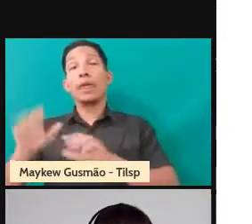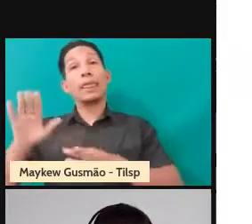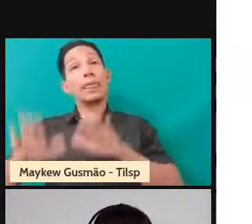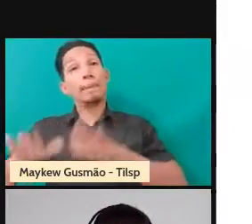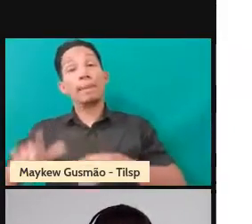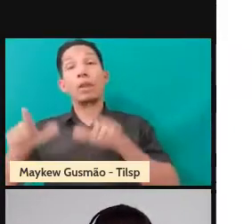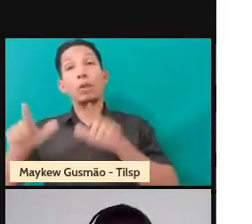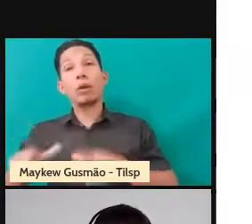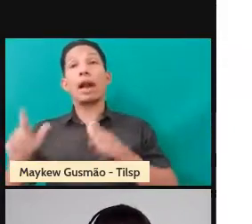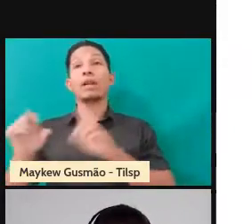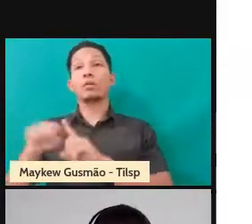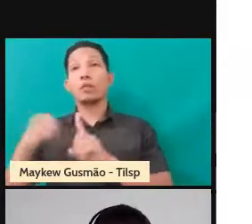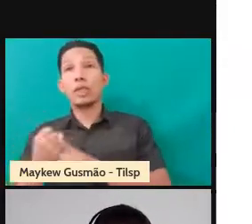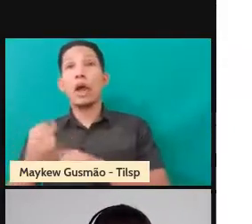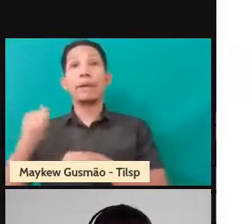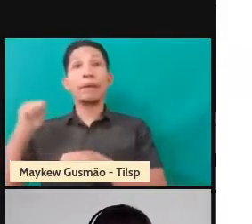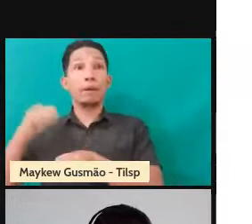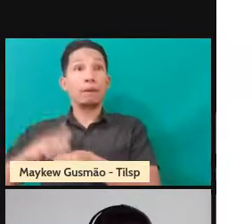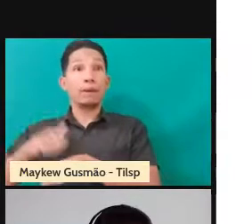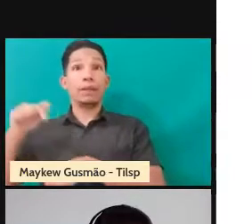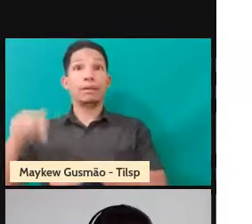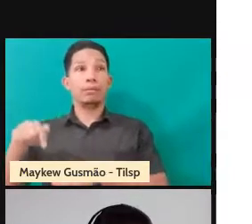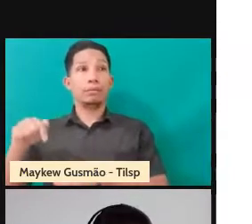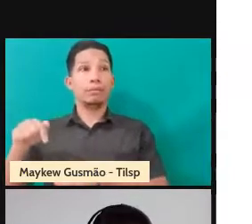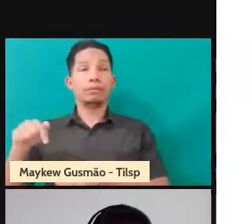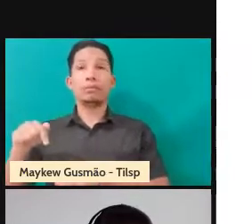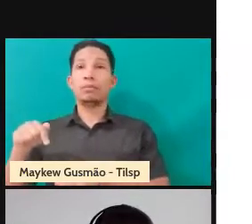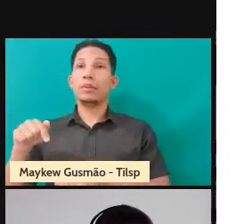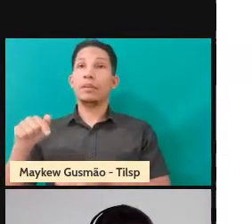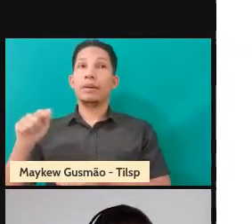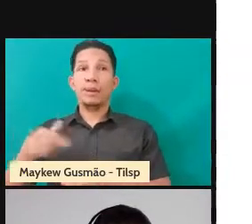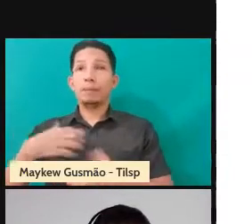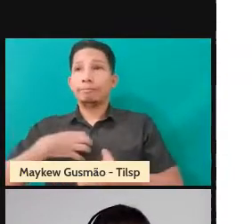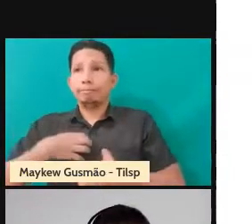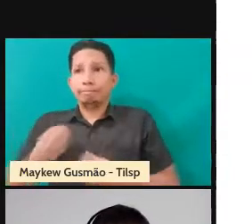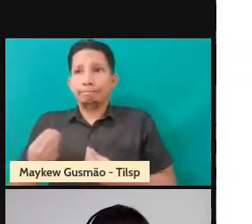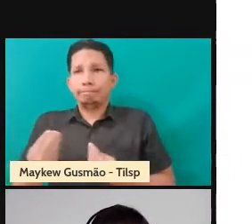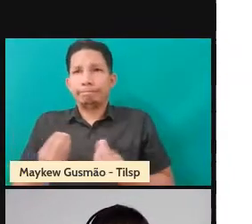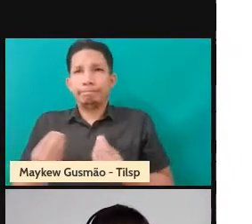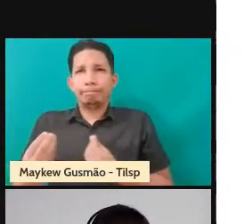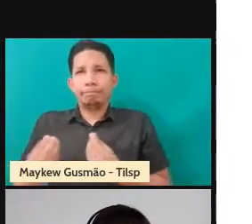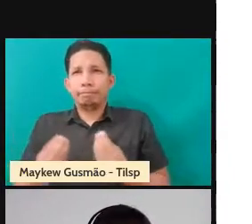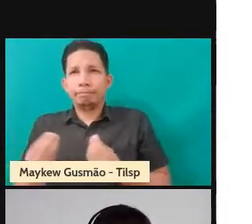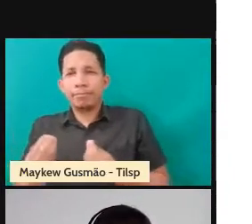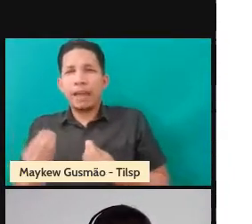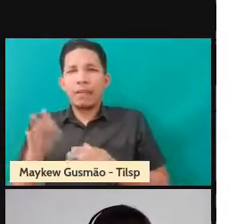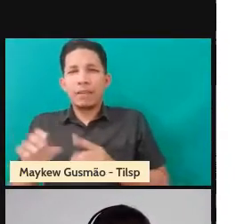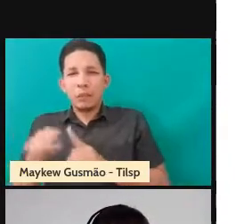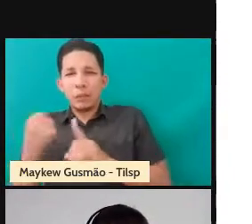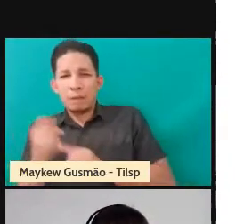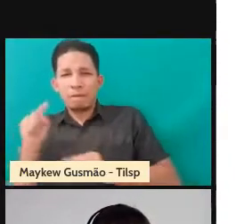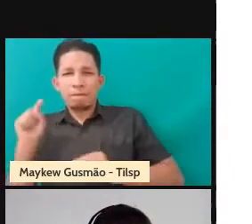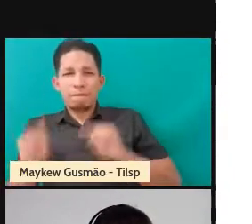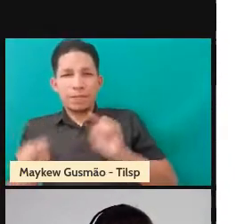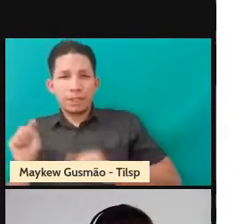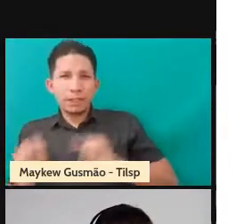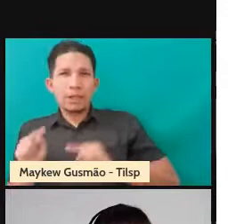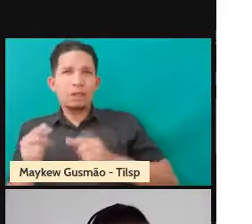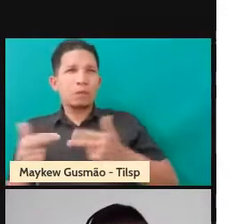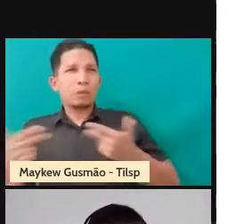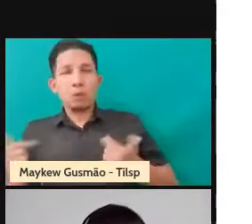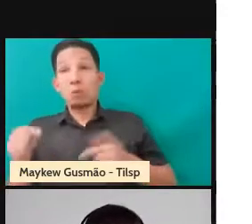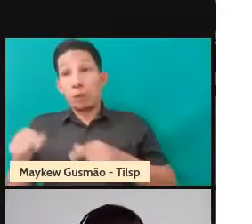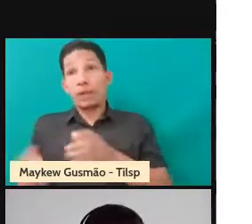social concreta e são extremamente sensíveis às oscilações do meio social, produtoras de temas